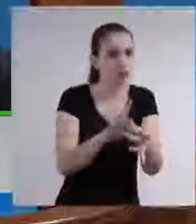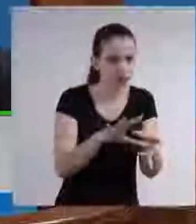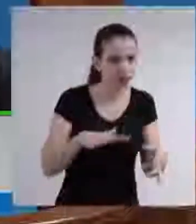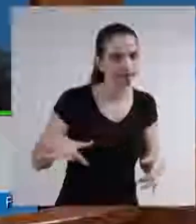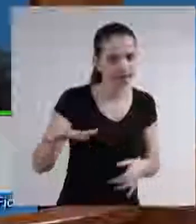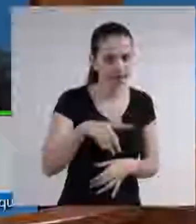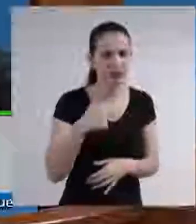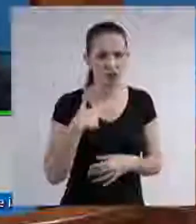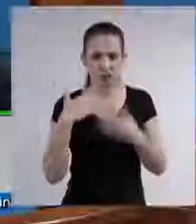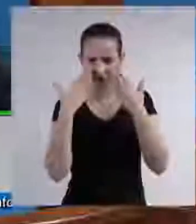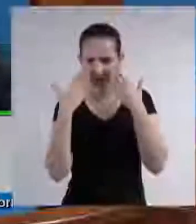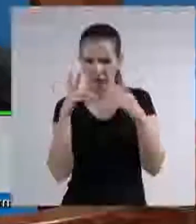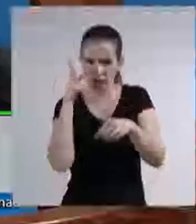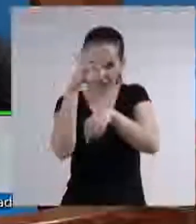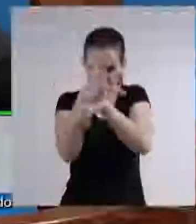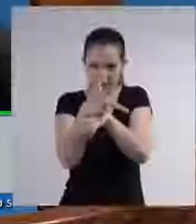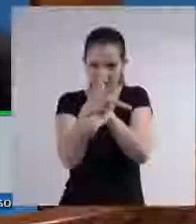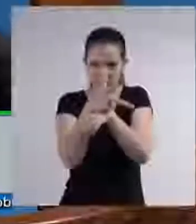as imagens